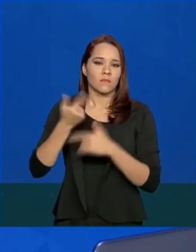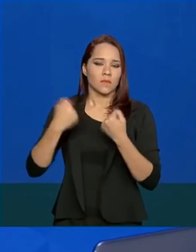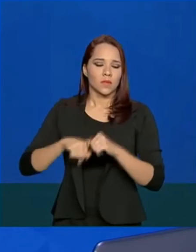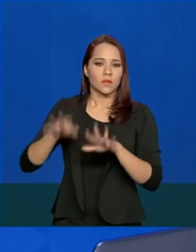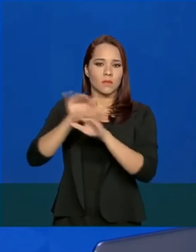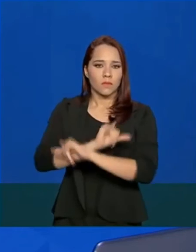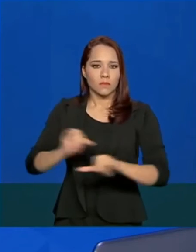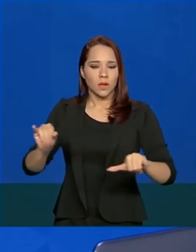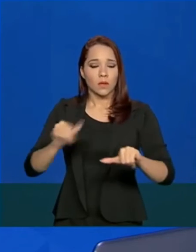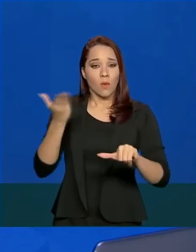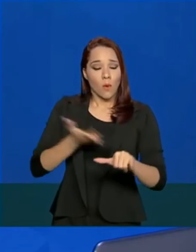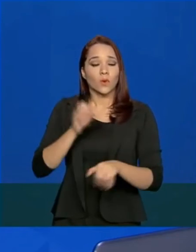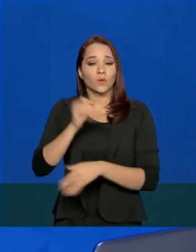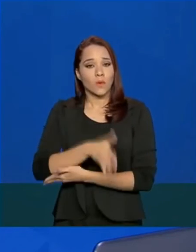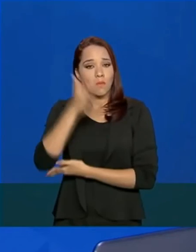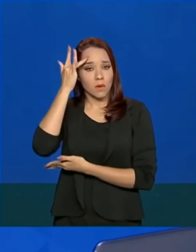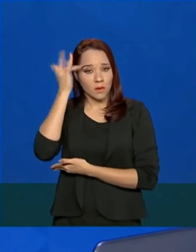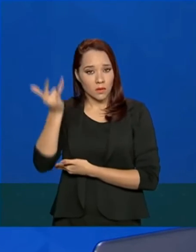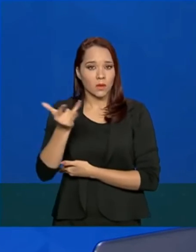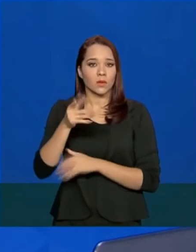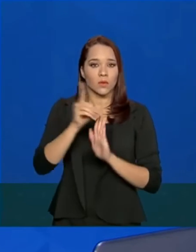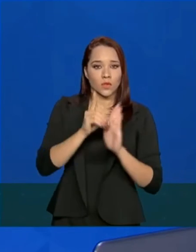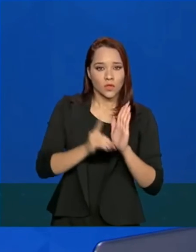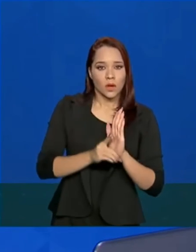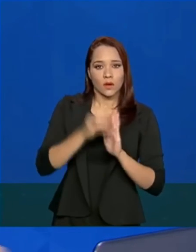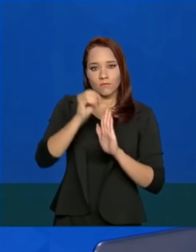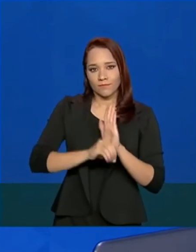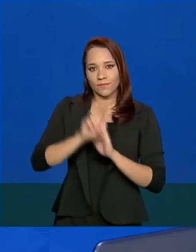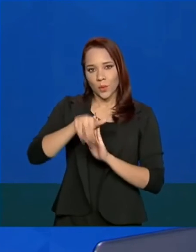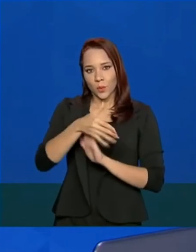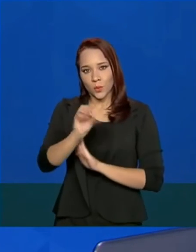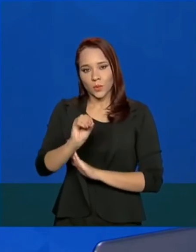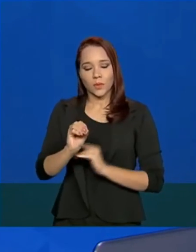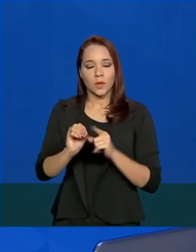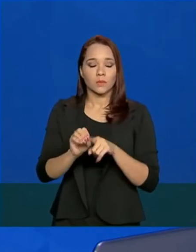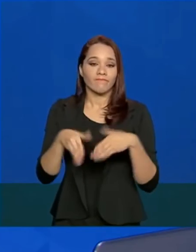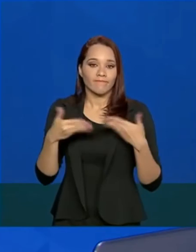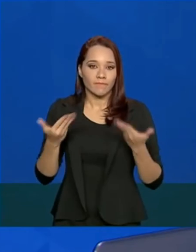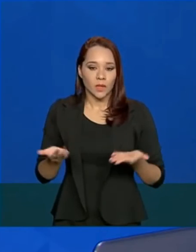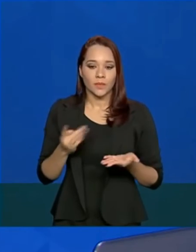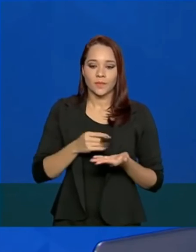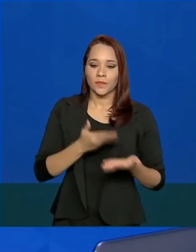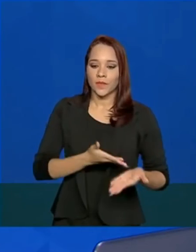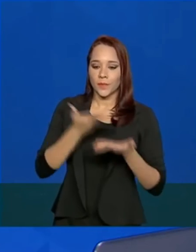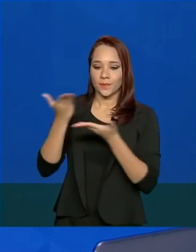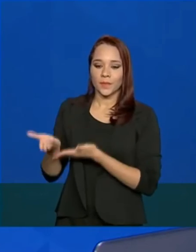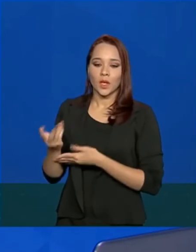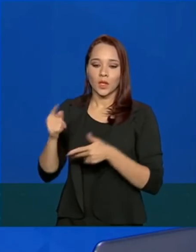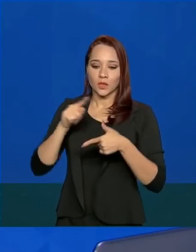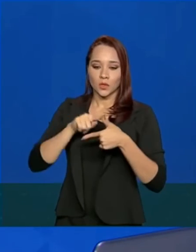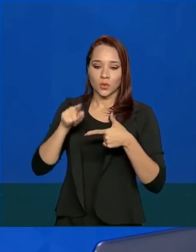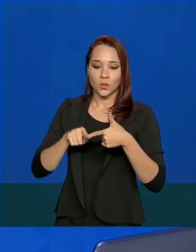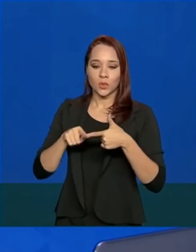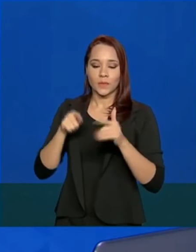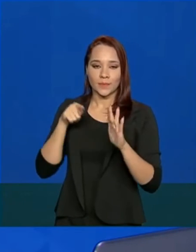publicada hoje ou amanhã no Diário Oficial da União. E então eu vou passar para últimas duas